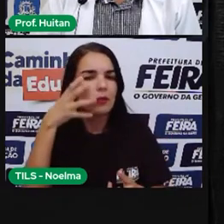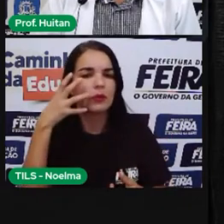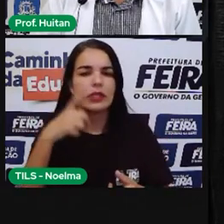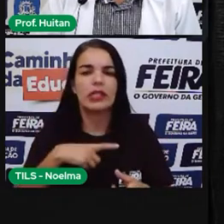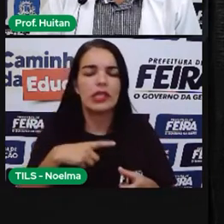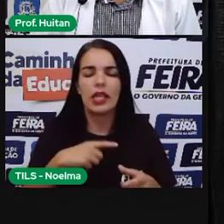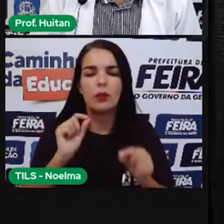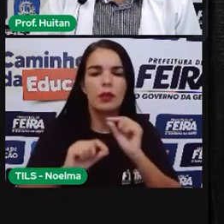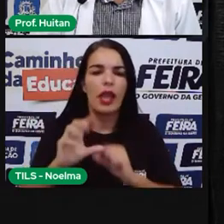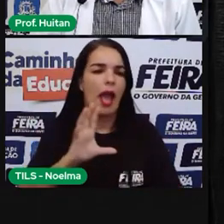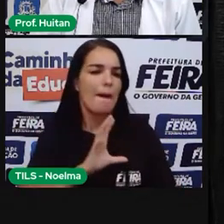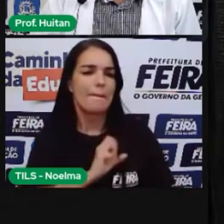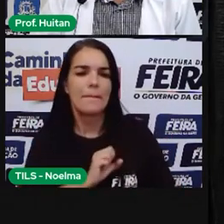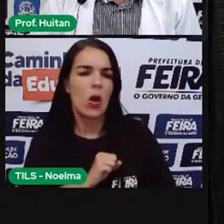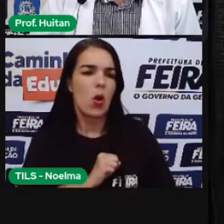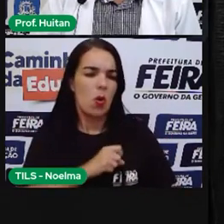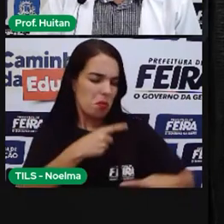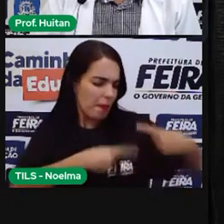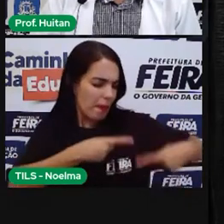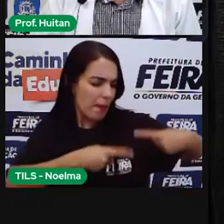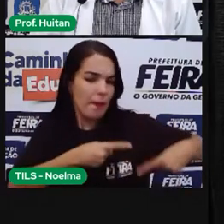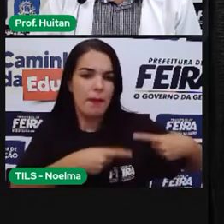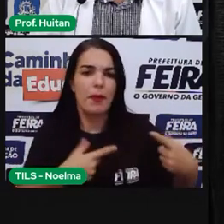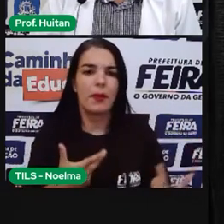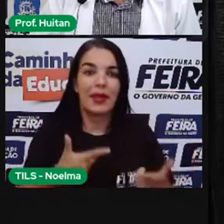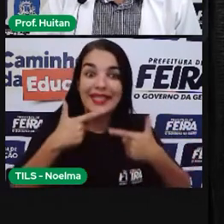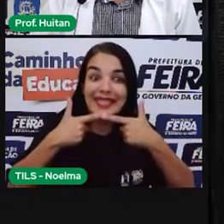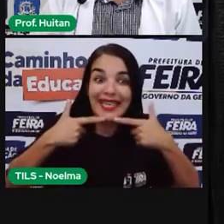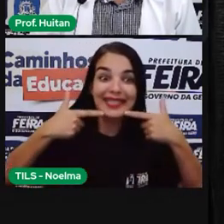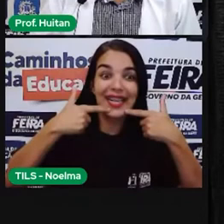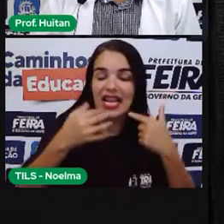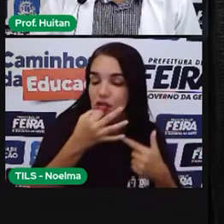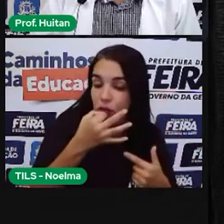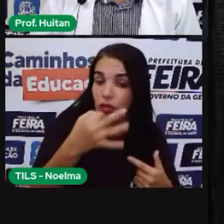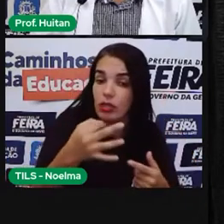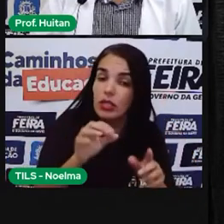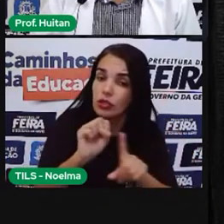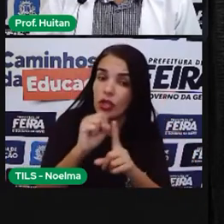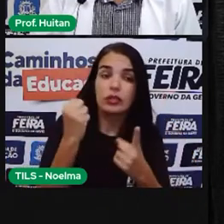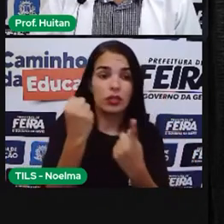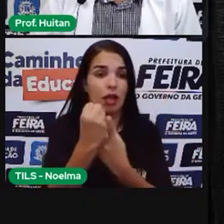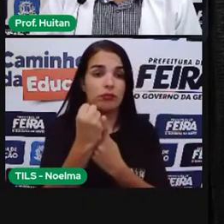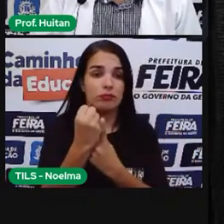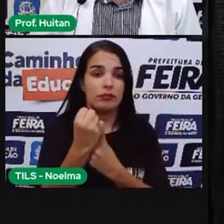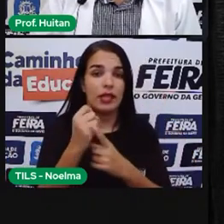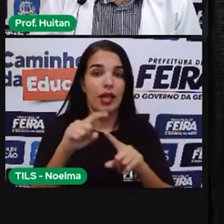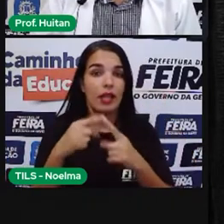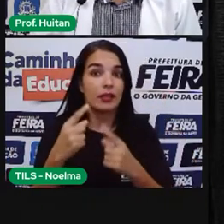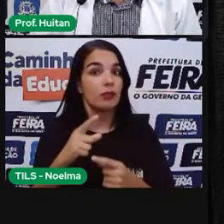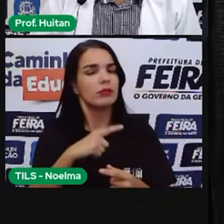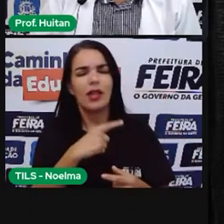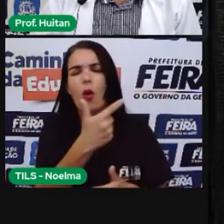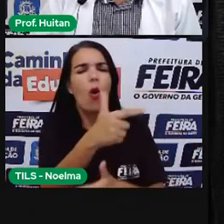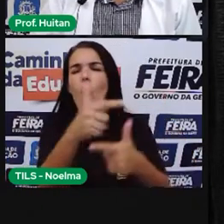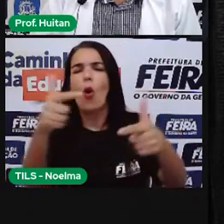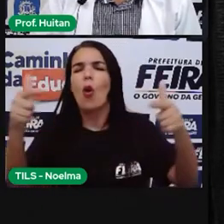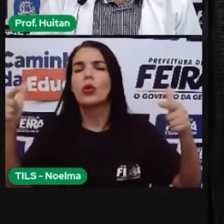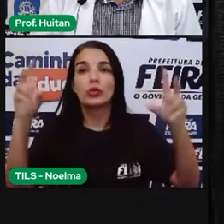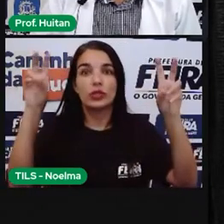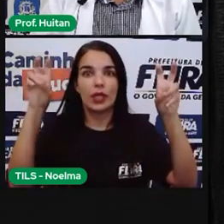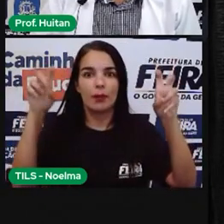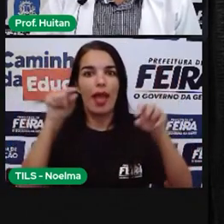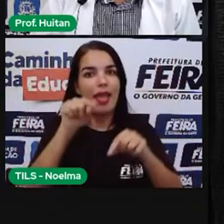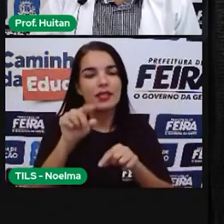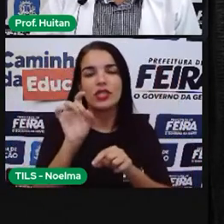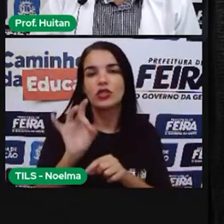amor, de protesto, política, humor, crítica social. Então, além de outros, esses aí são